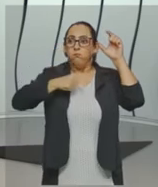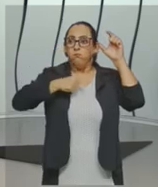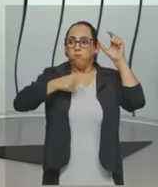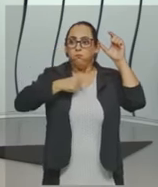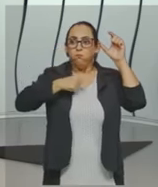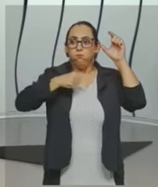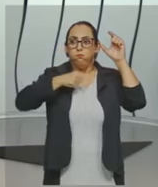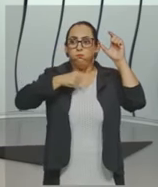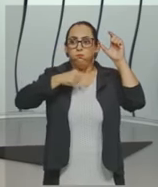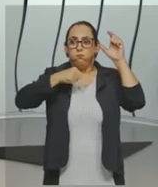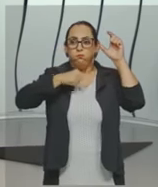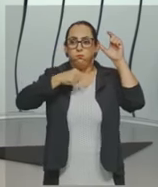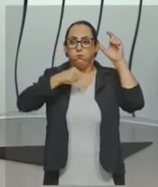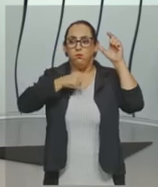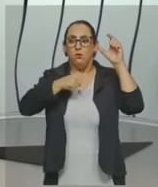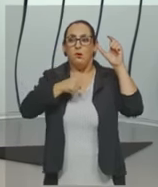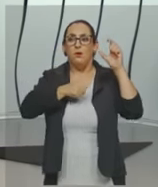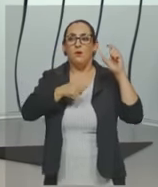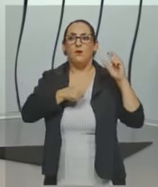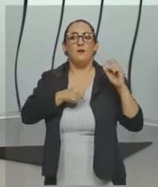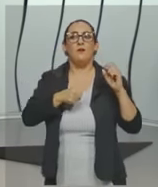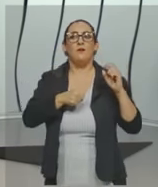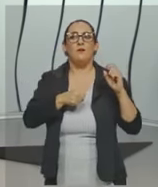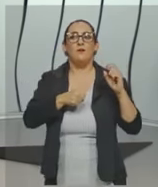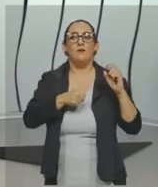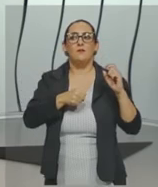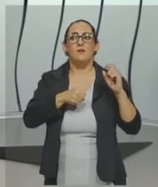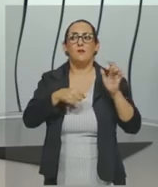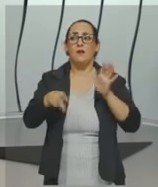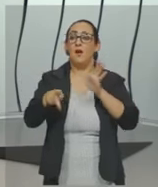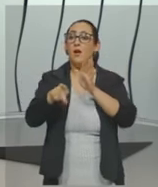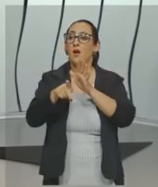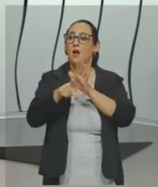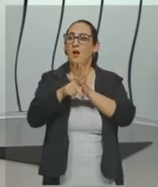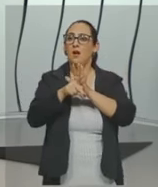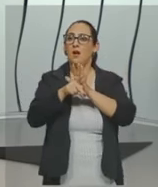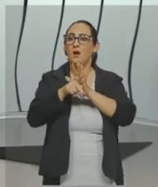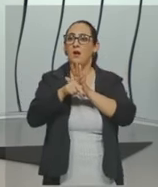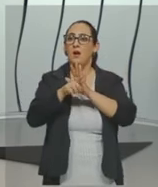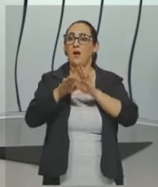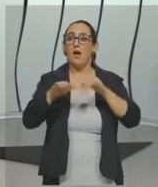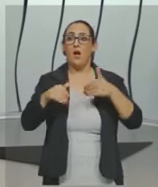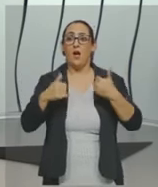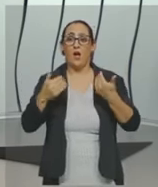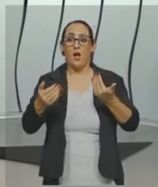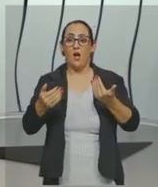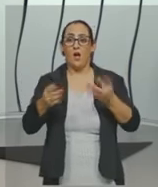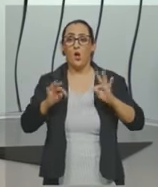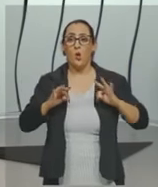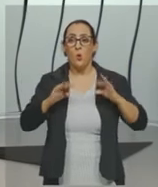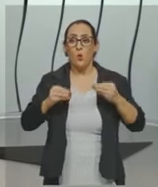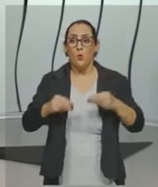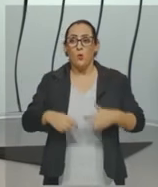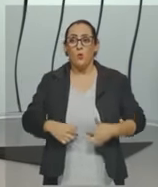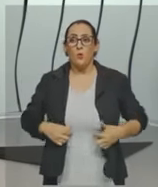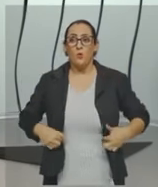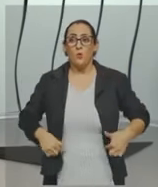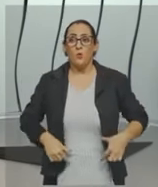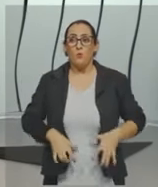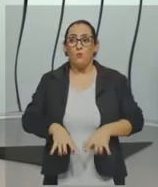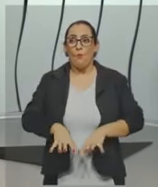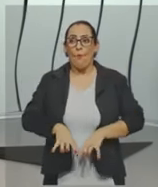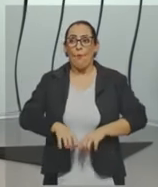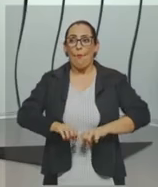né? Acelera o coração e você vai inibir a atividade dos músculos intestinais,